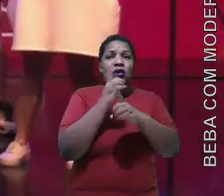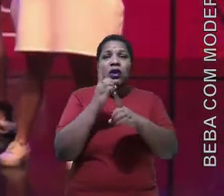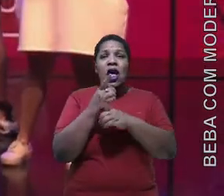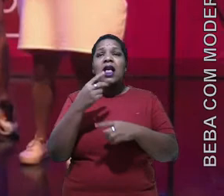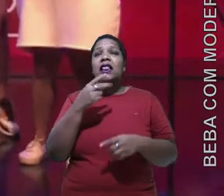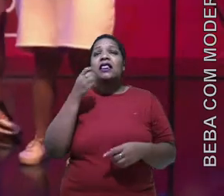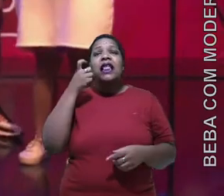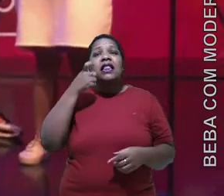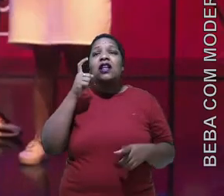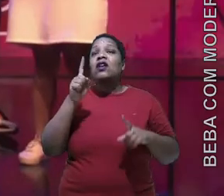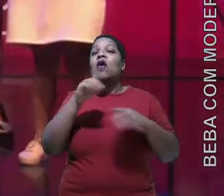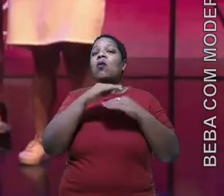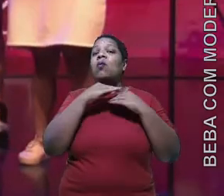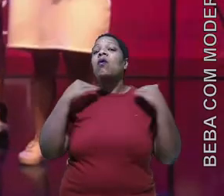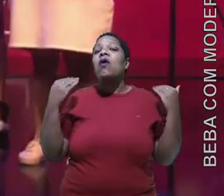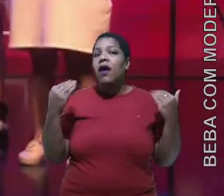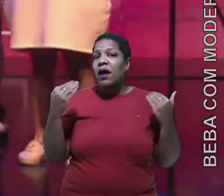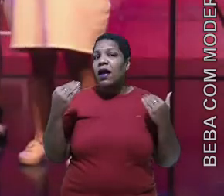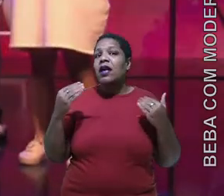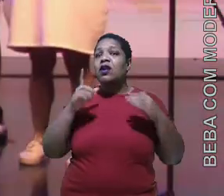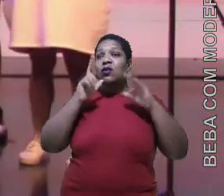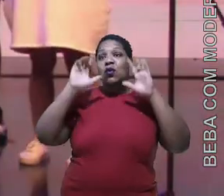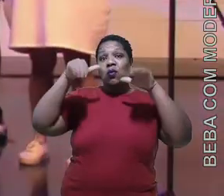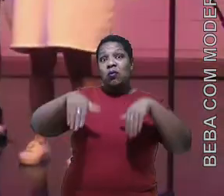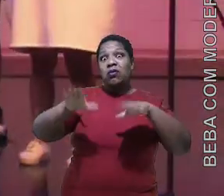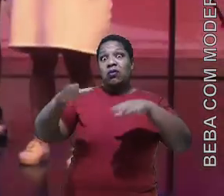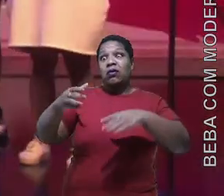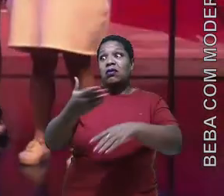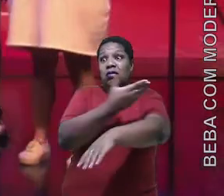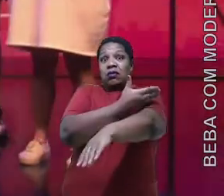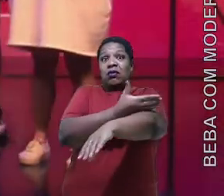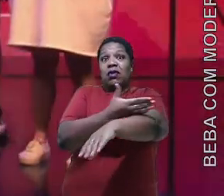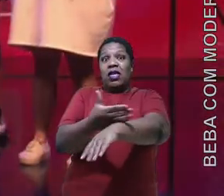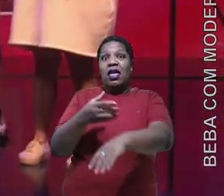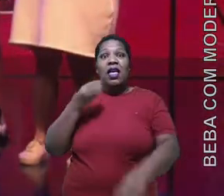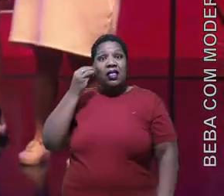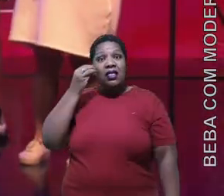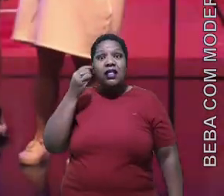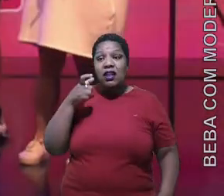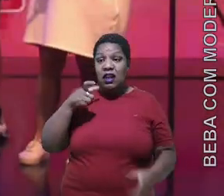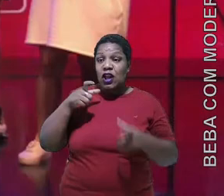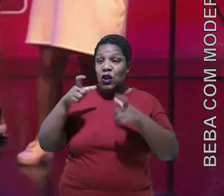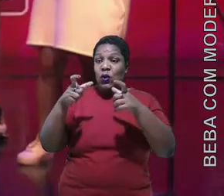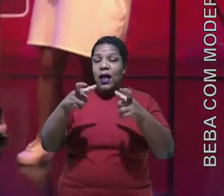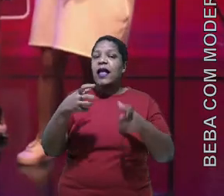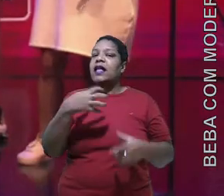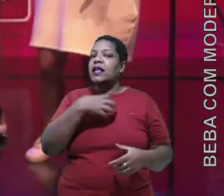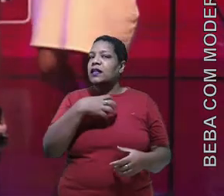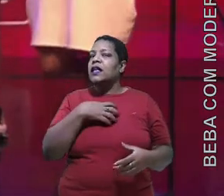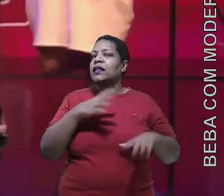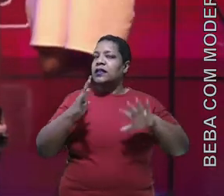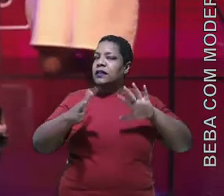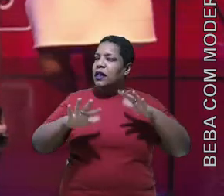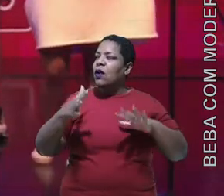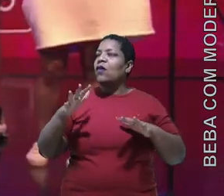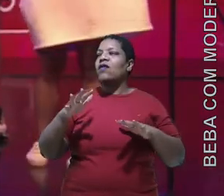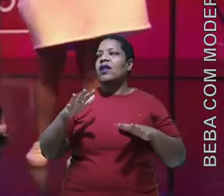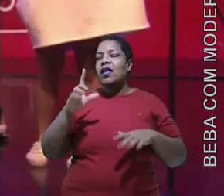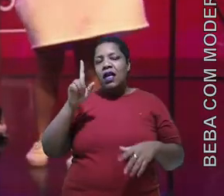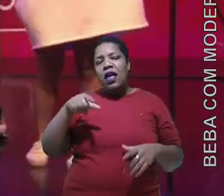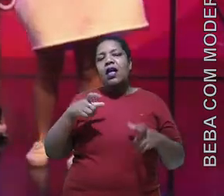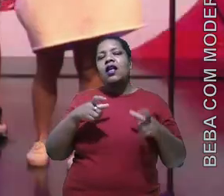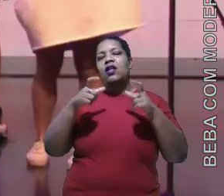sucumbe no maremoto de embranquecimento que a tentativa daquele lugar e eu sinto muito Talvez esse ser muito seja